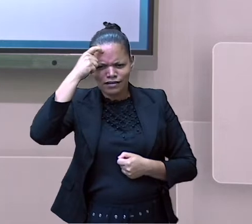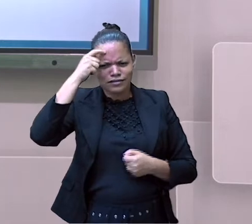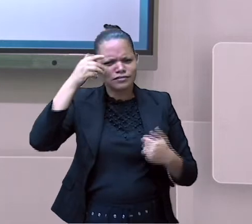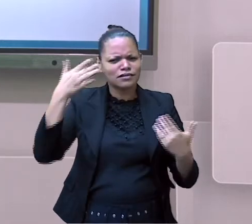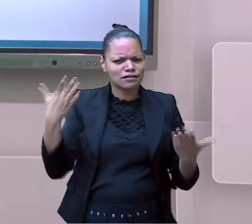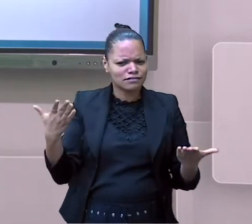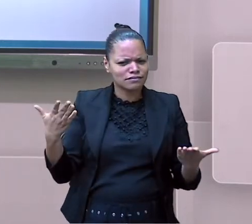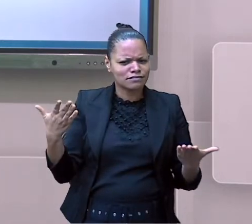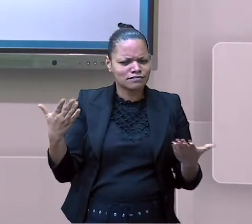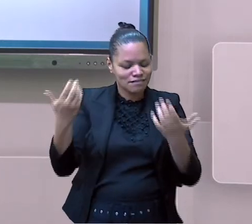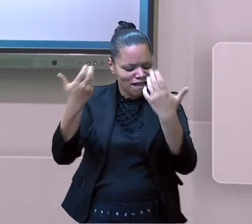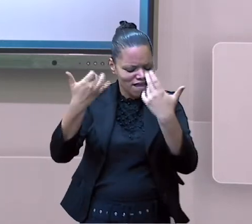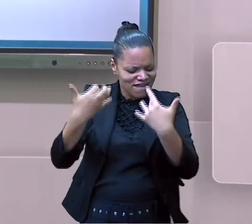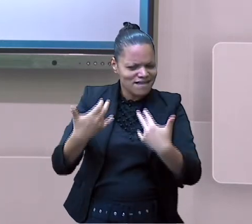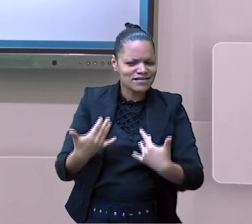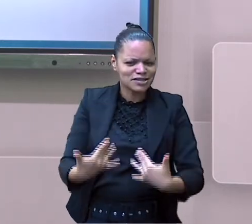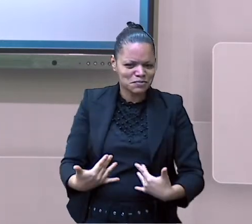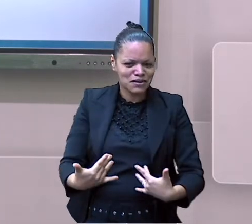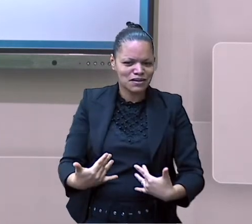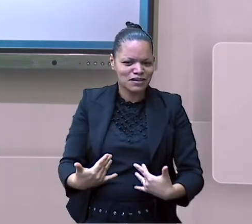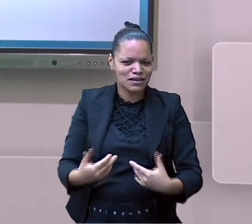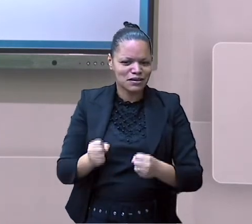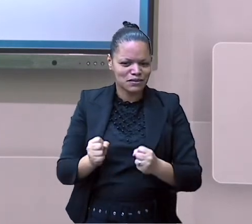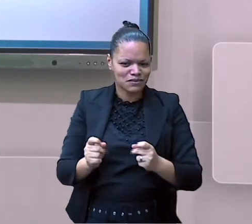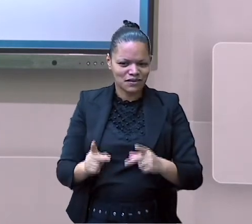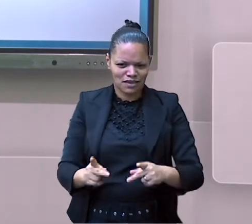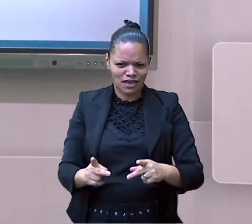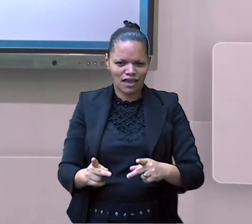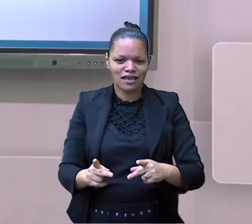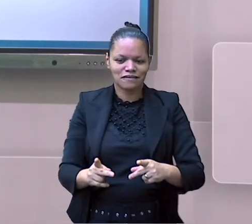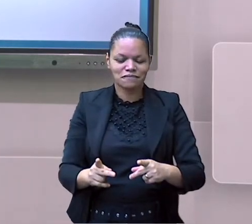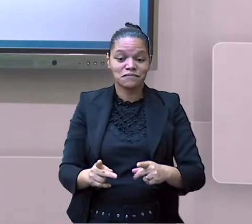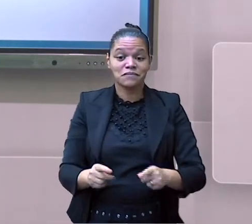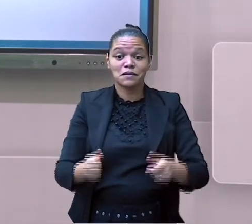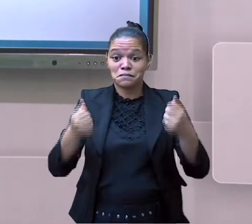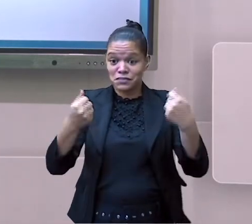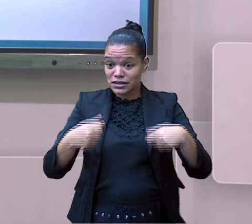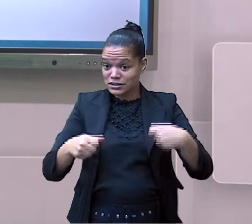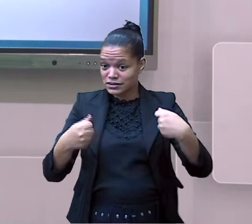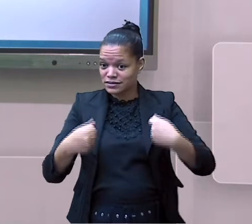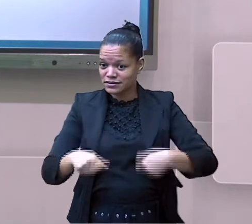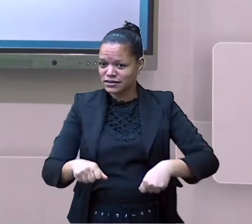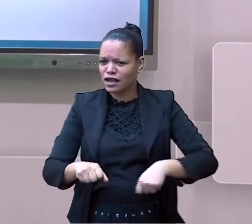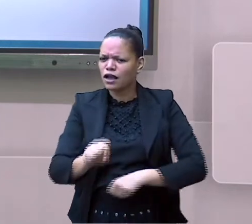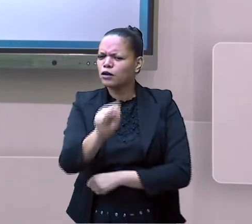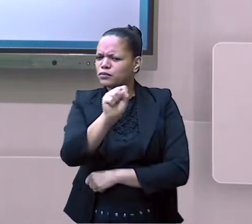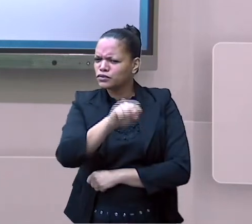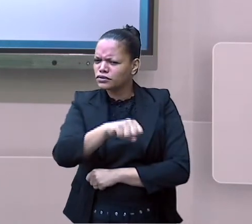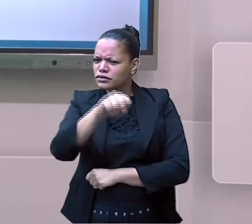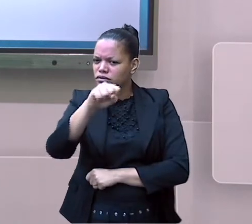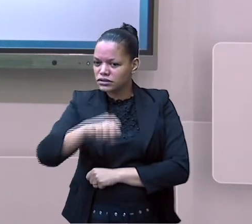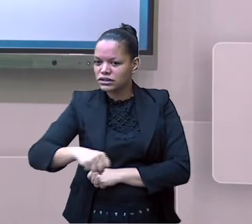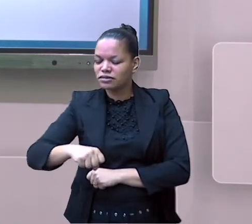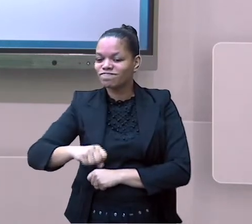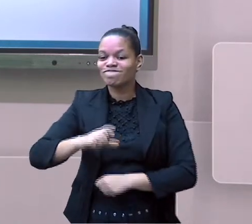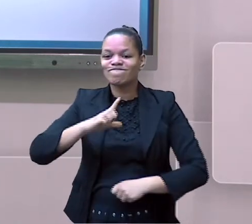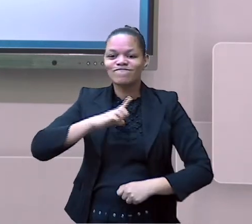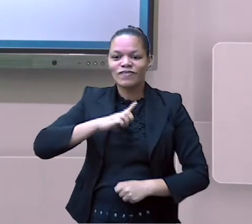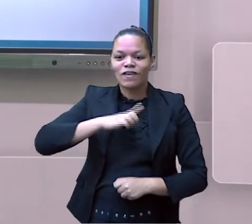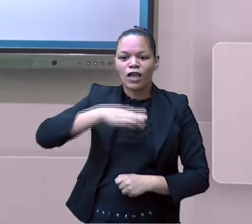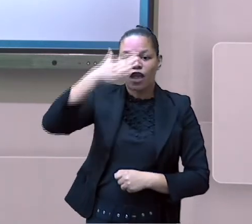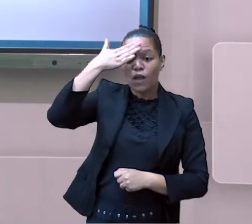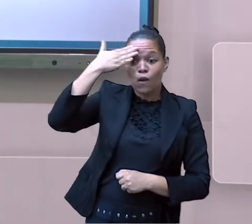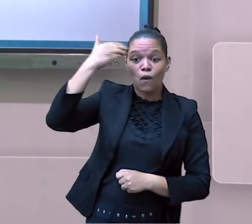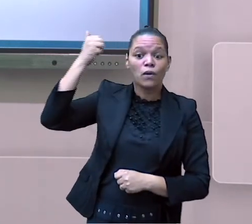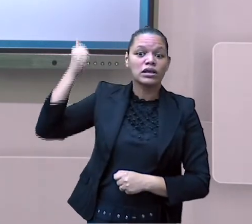muda o planeta. O conhecimento escolar, ele muda as pessoas. Se você for